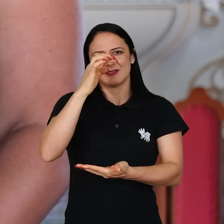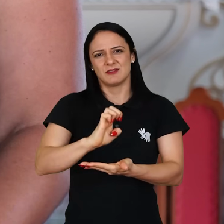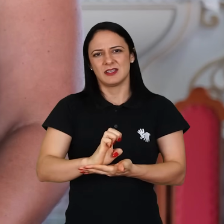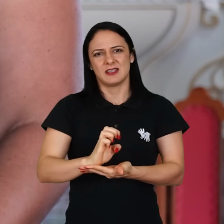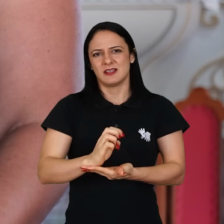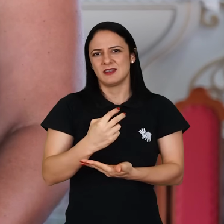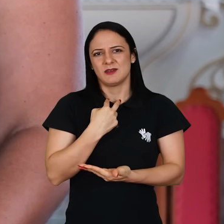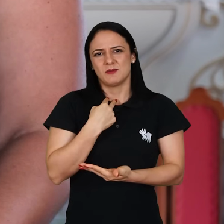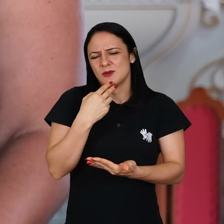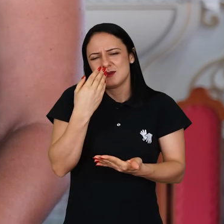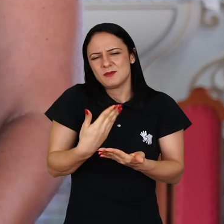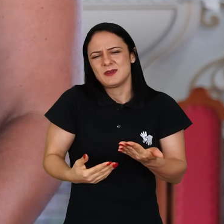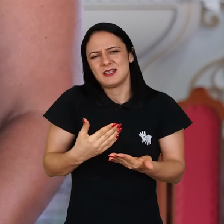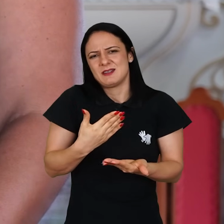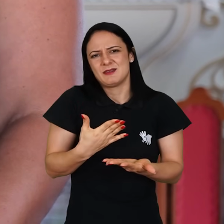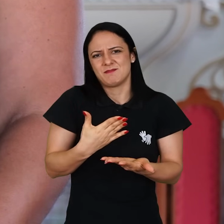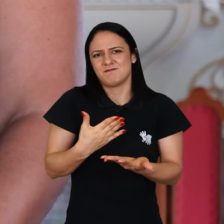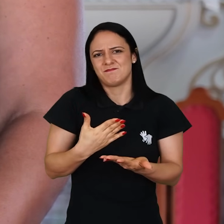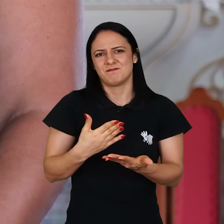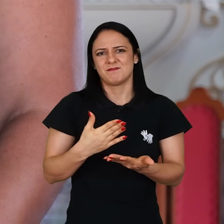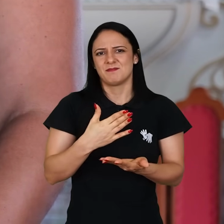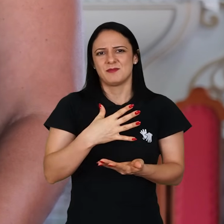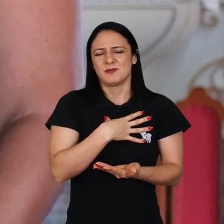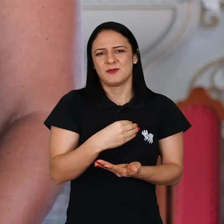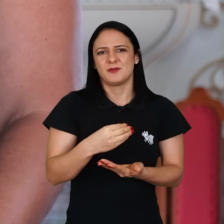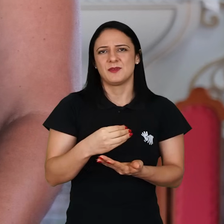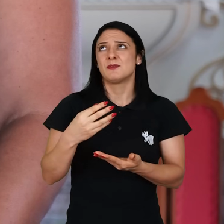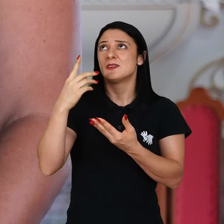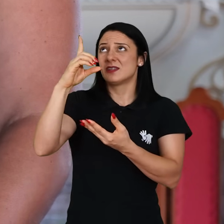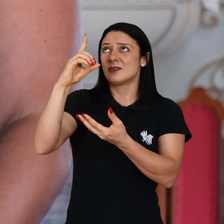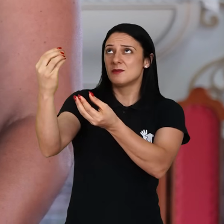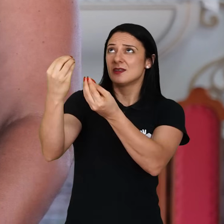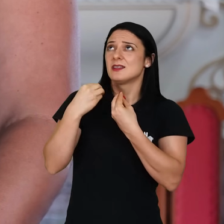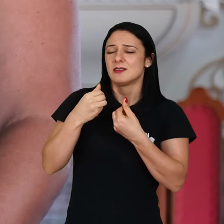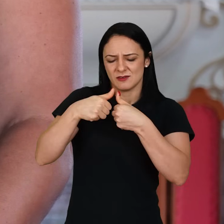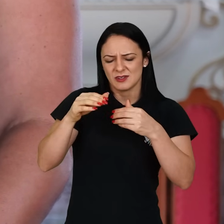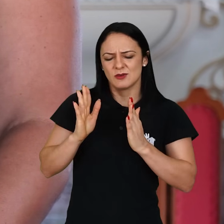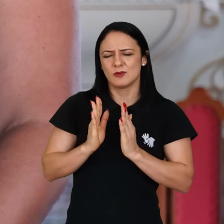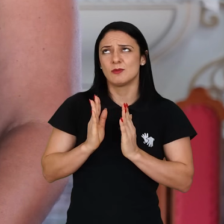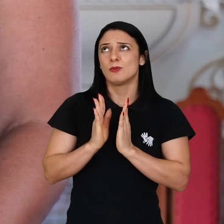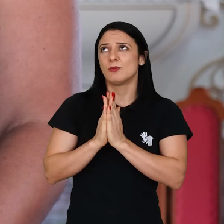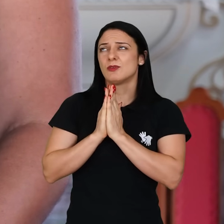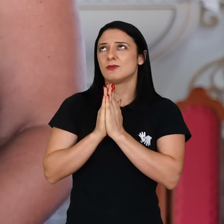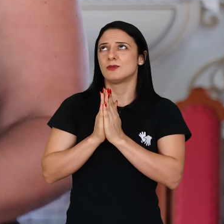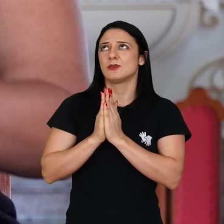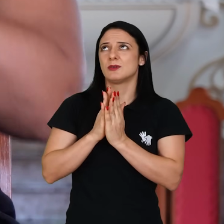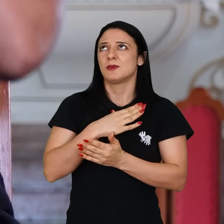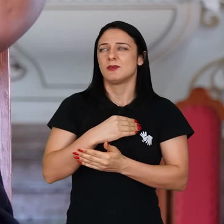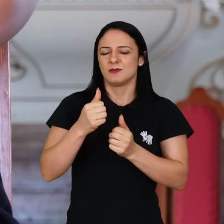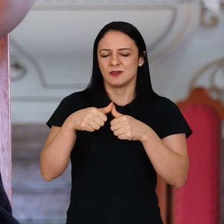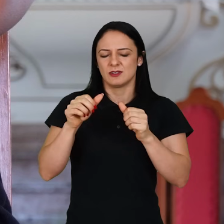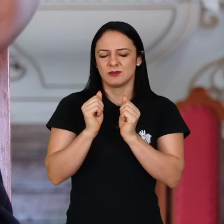fé, eu não quero perdê-lo, você me deu ele, Deus, você não vai me tirar ele agora, deixa ele comigo,